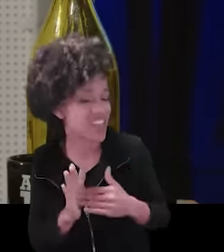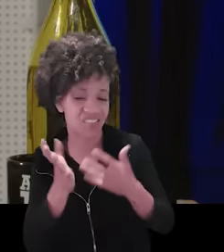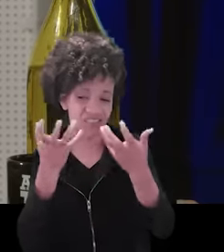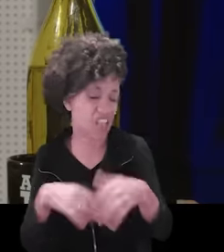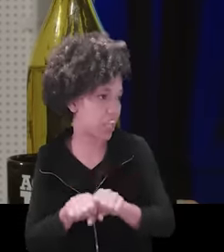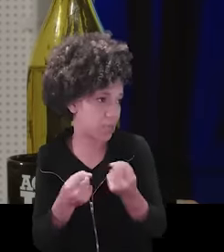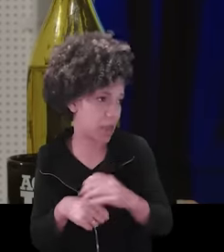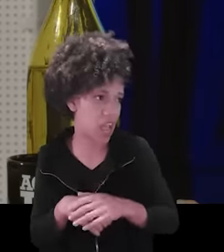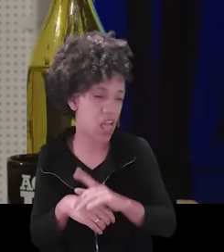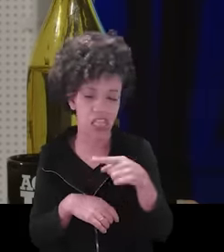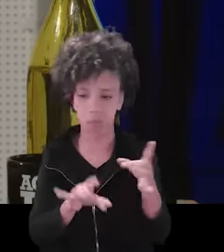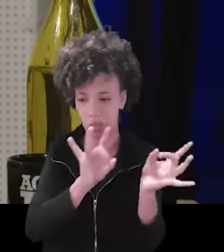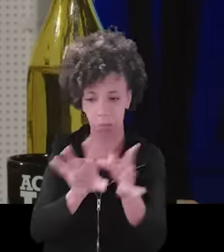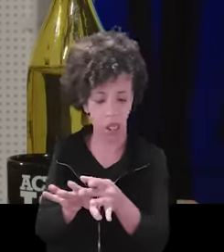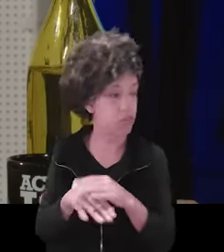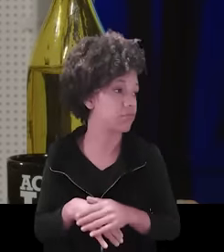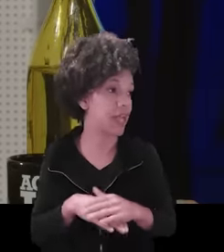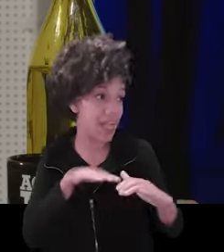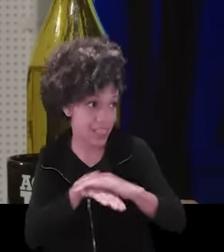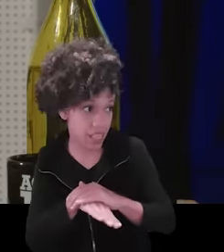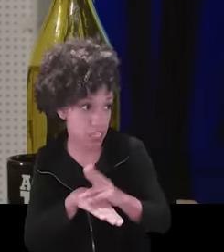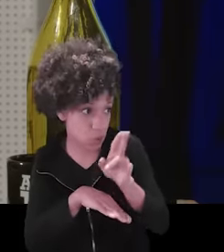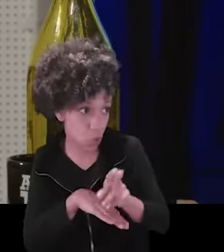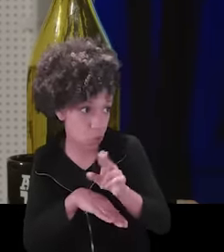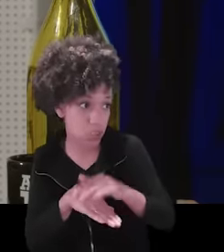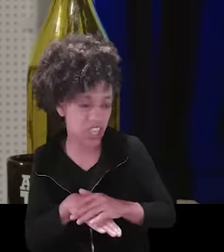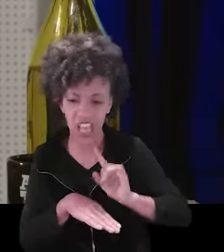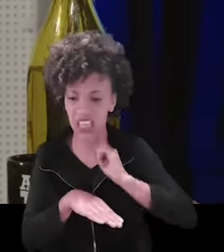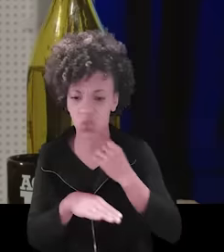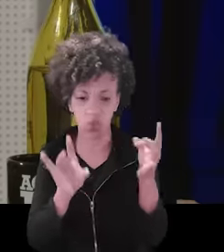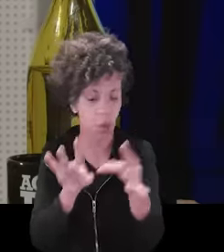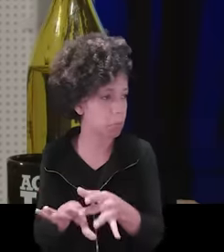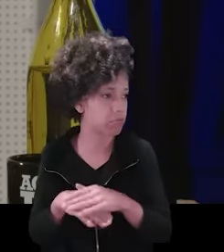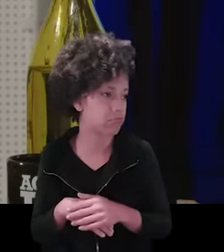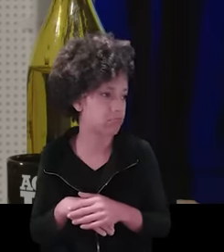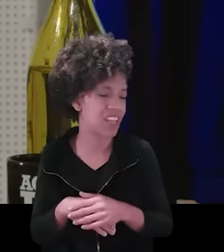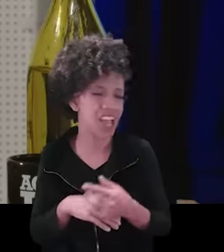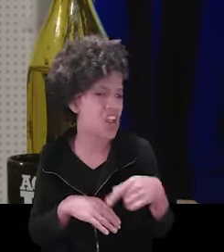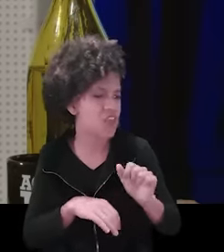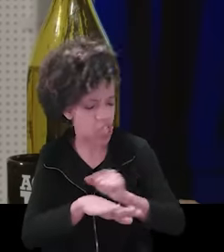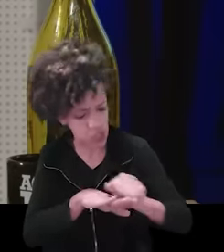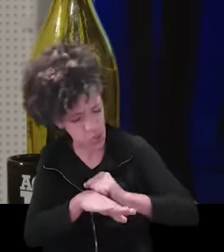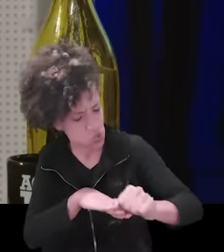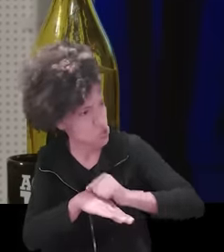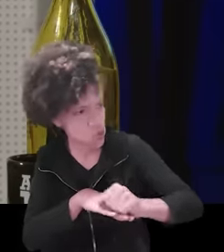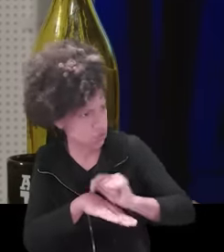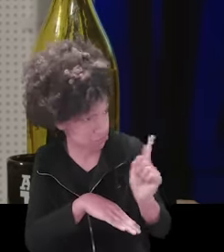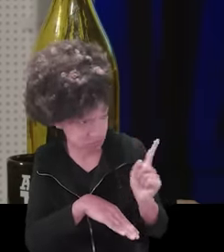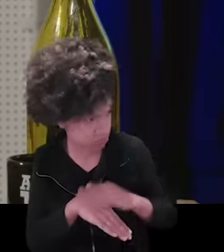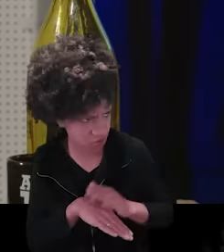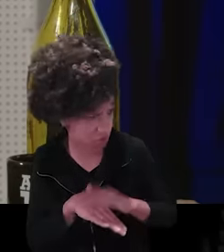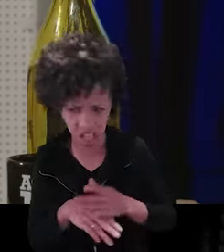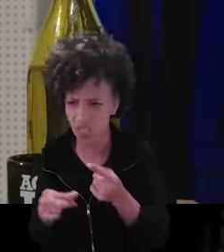até não funciona mais depois ele joga fora pênis ele vai usar tá muito sujo ele vai jogar fora então vai pegar o